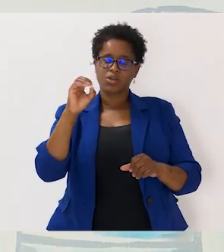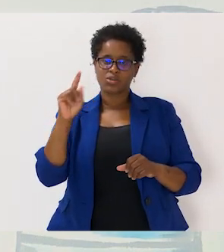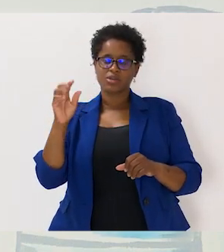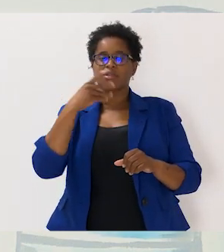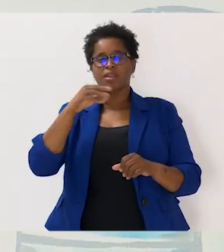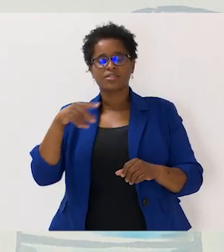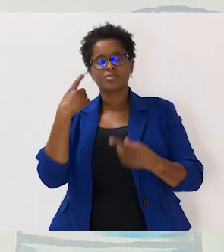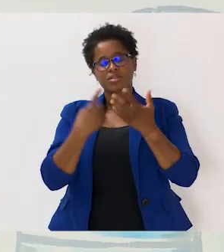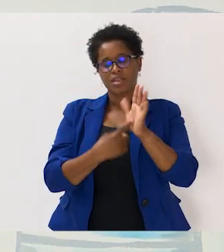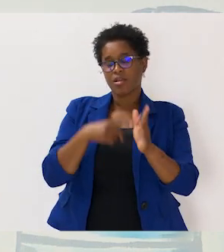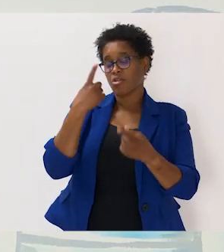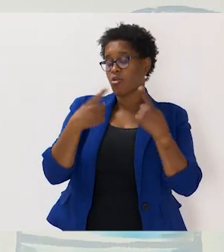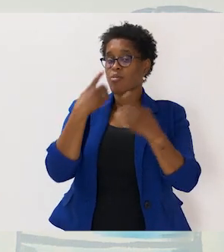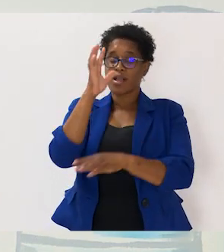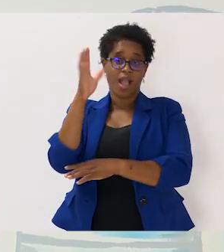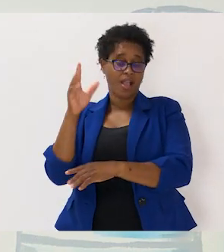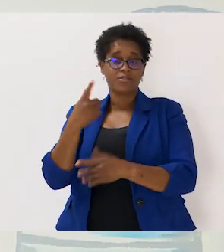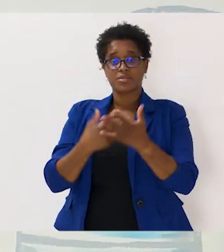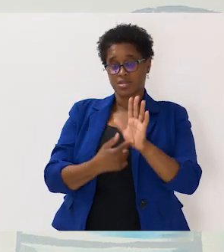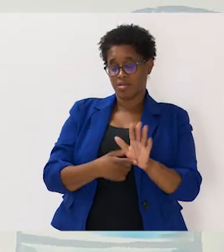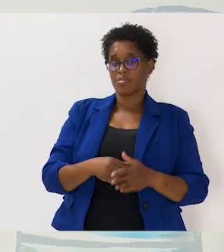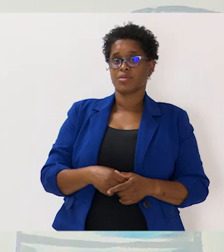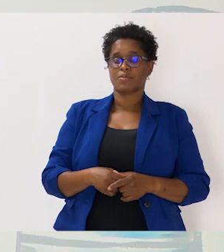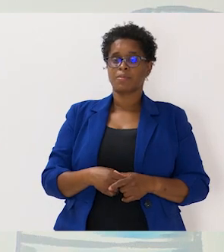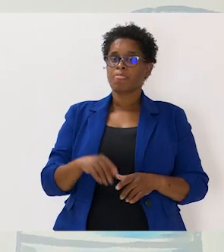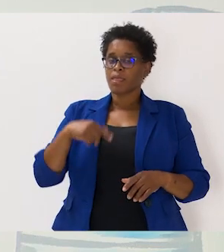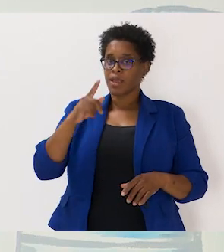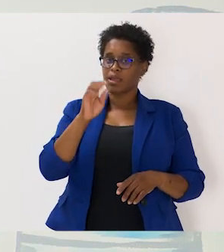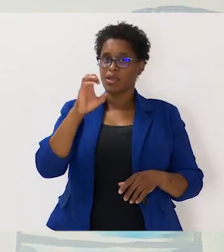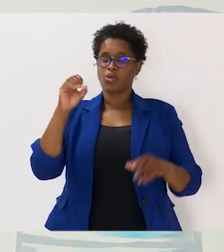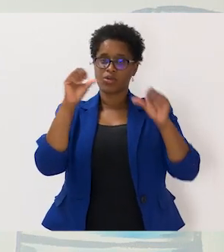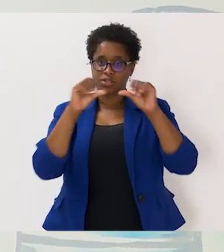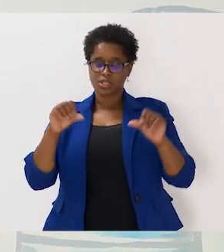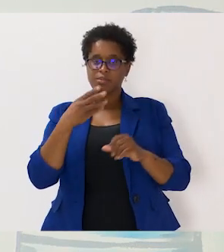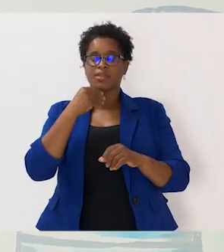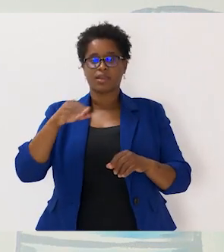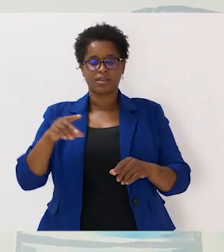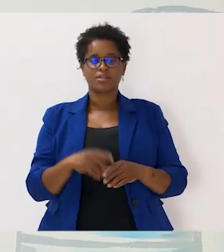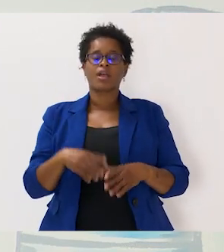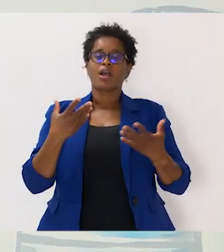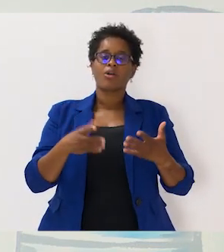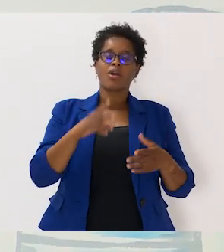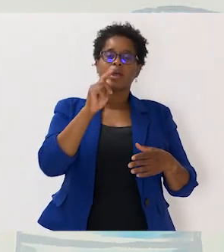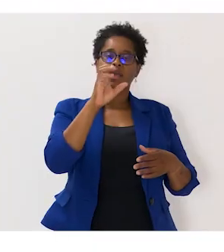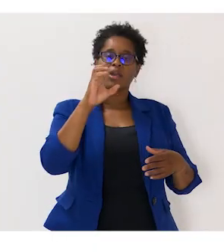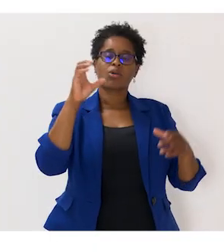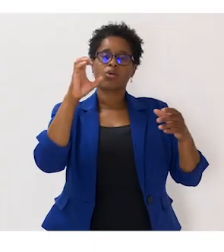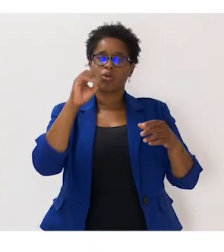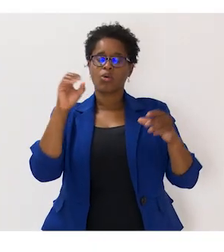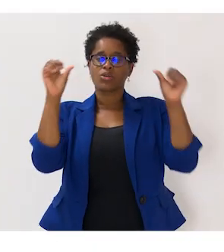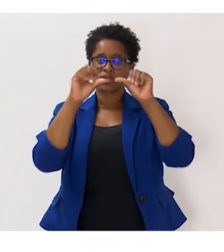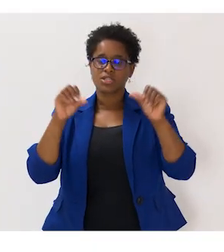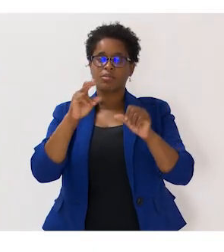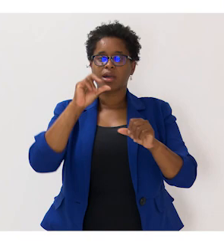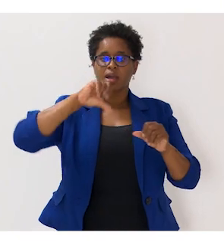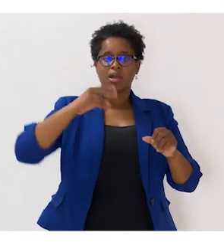Como algumas árvores, por exemplo, que pertencem ao ecossistema terrestre. E quanto ao ecossistema aquático,